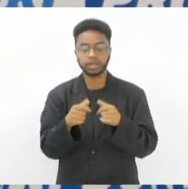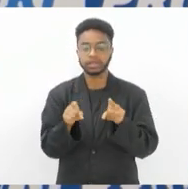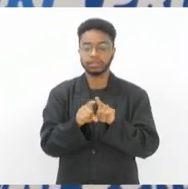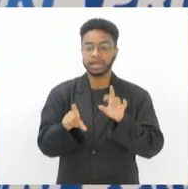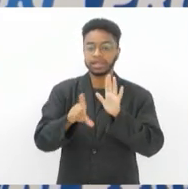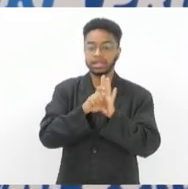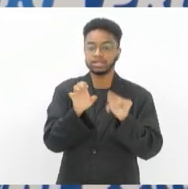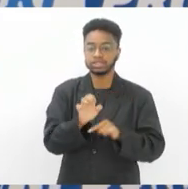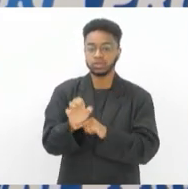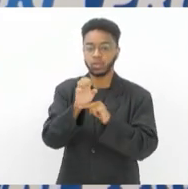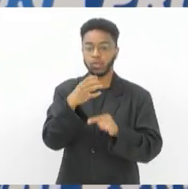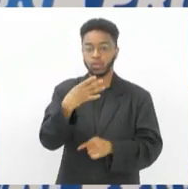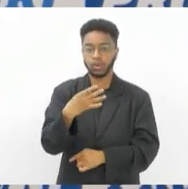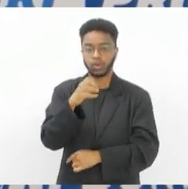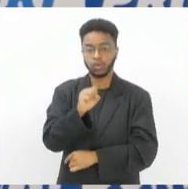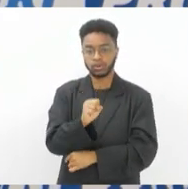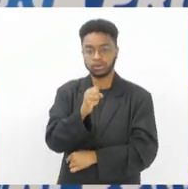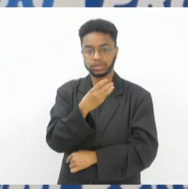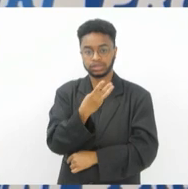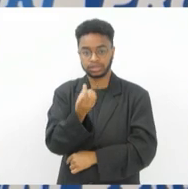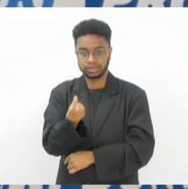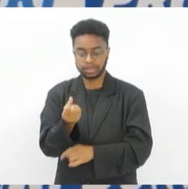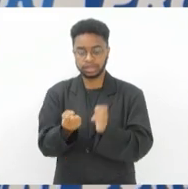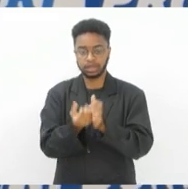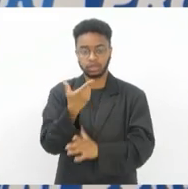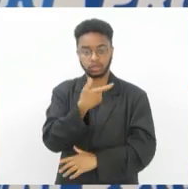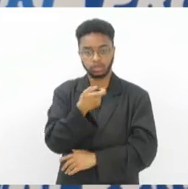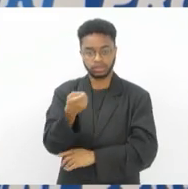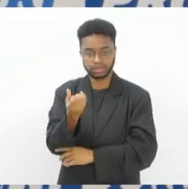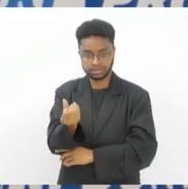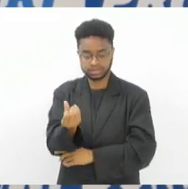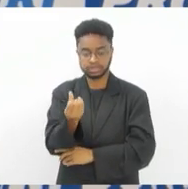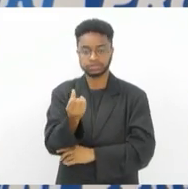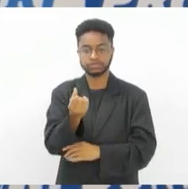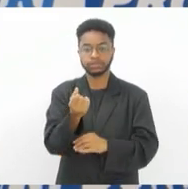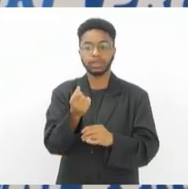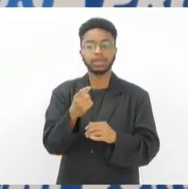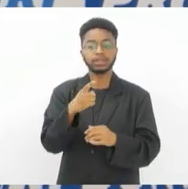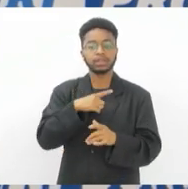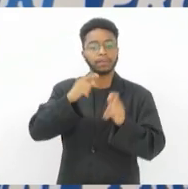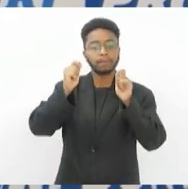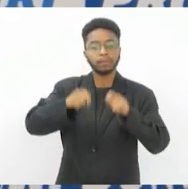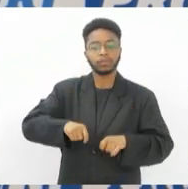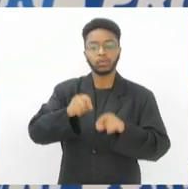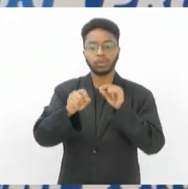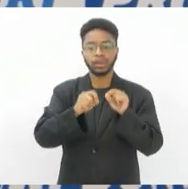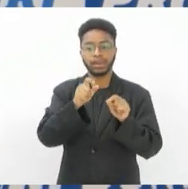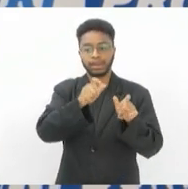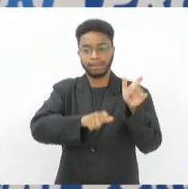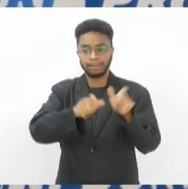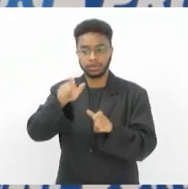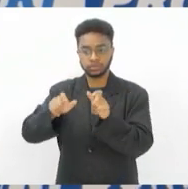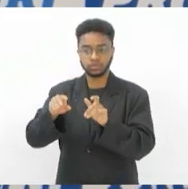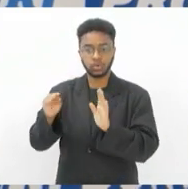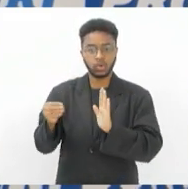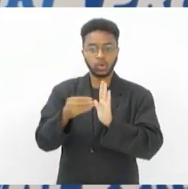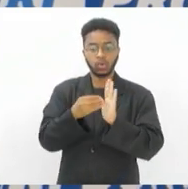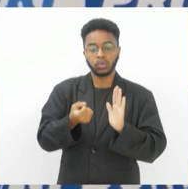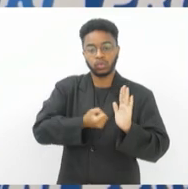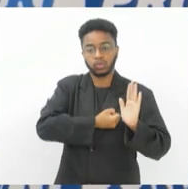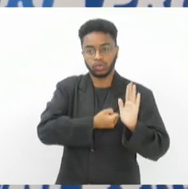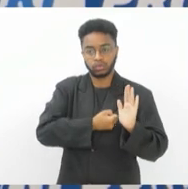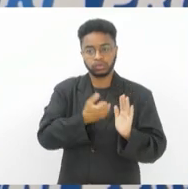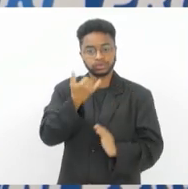Estadual 4.896, de 2006, garante a possibilidade dos consumidores incluir o seu número de